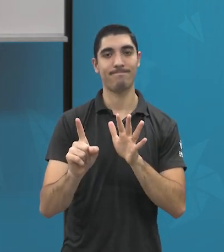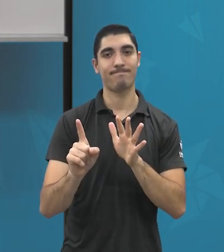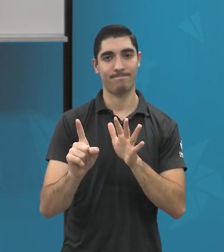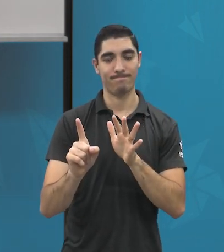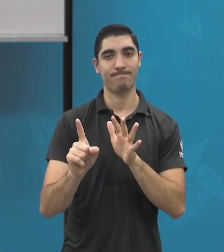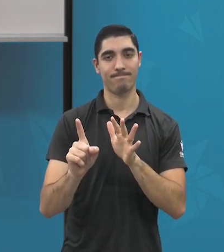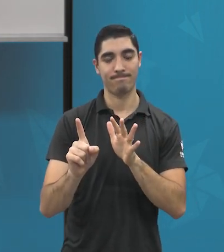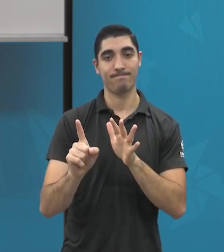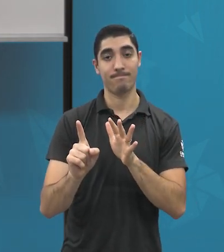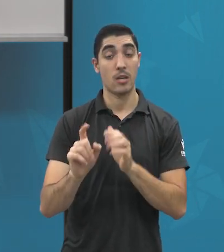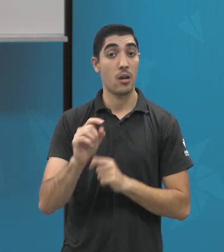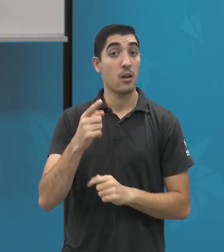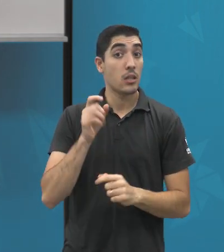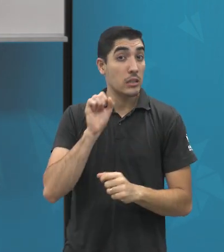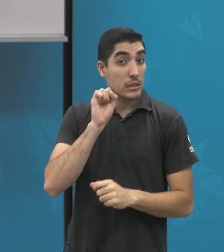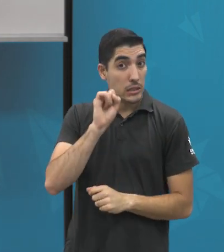você